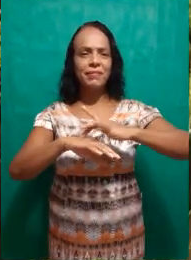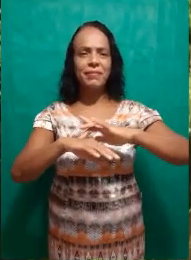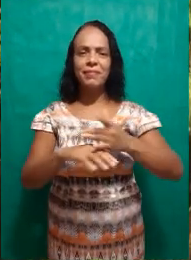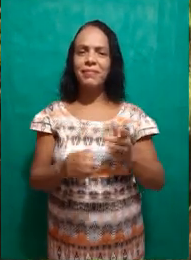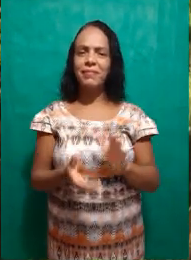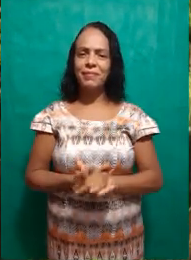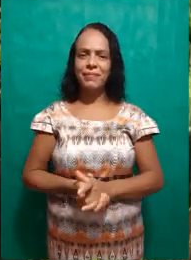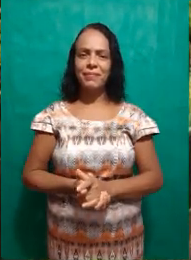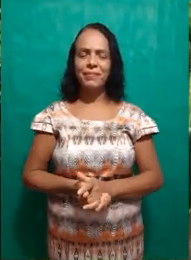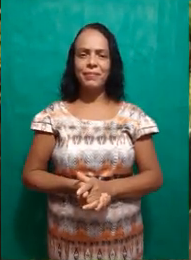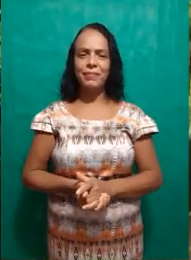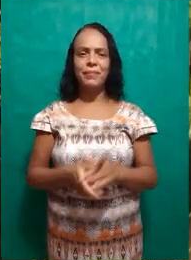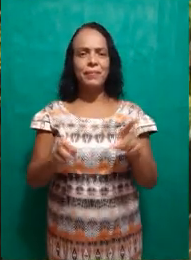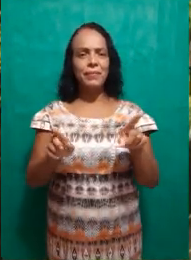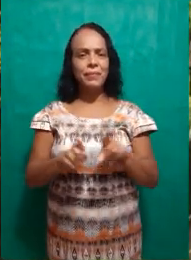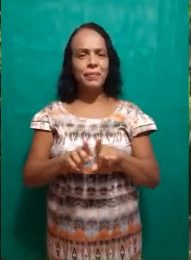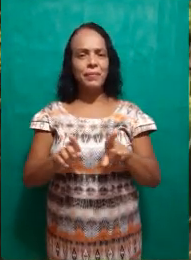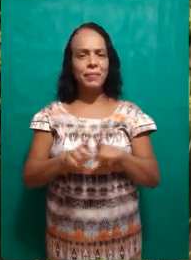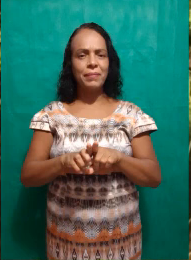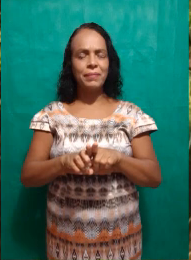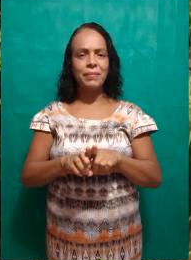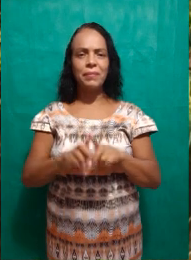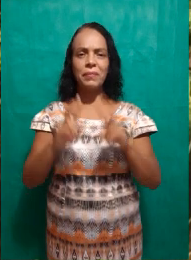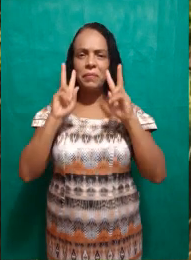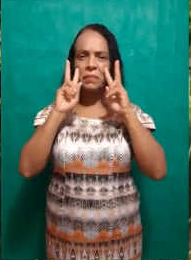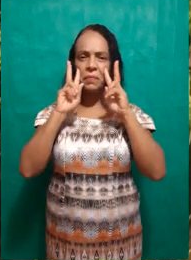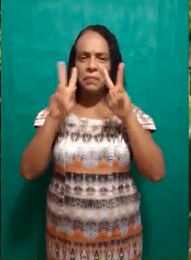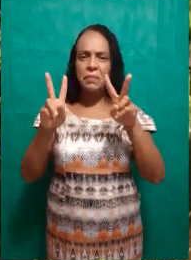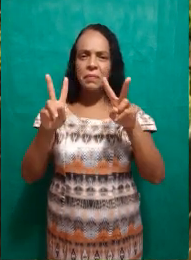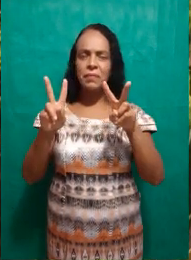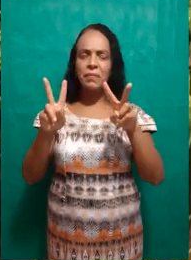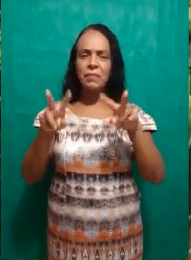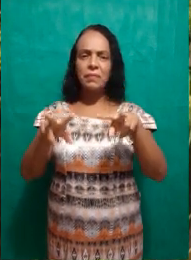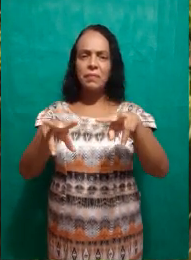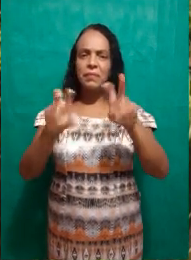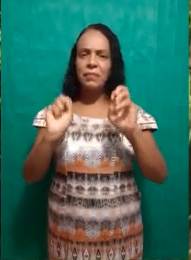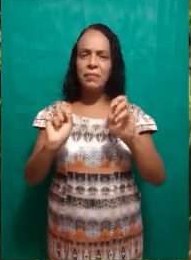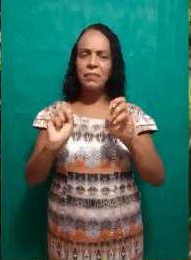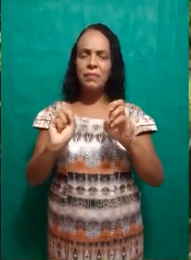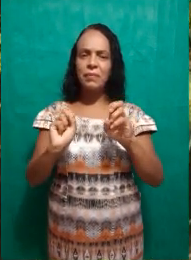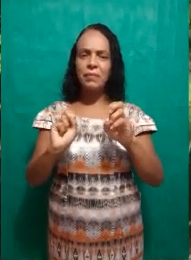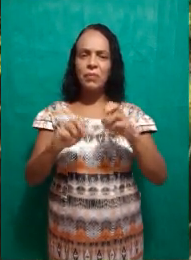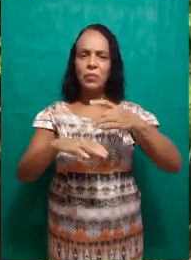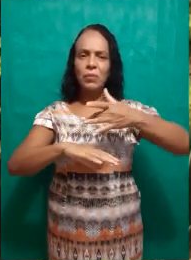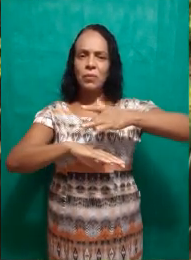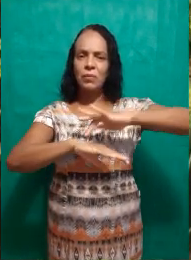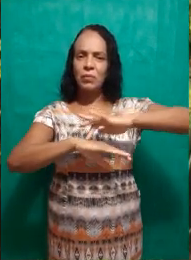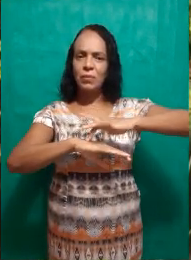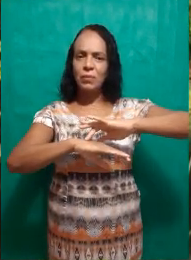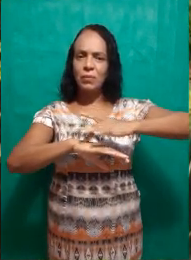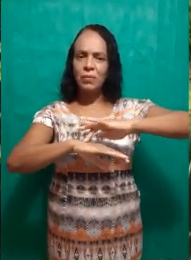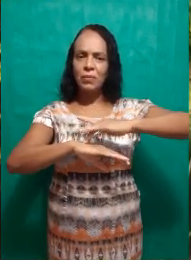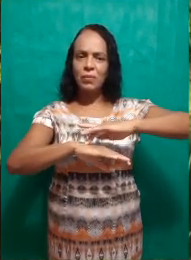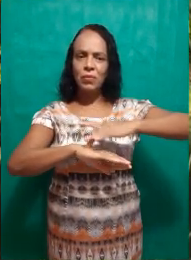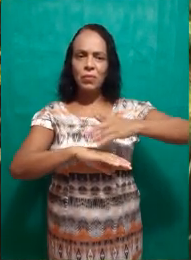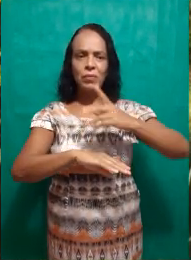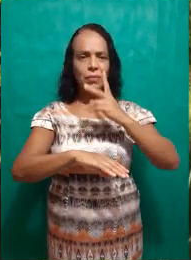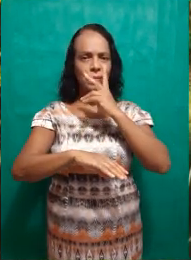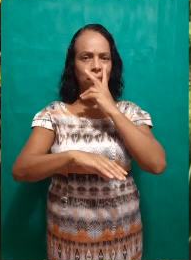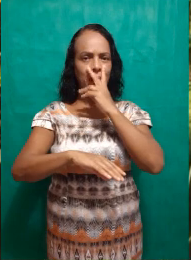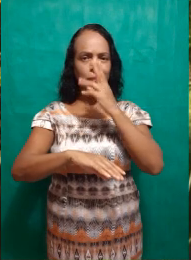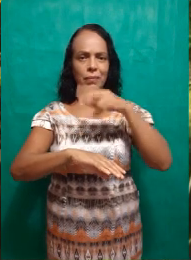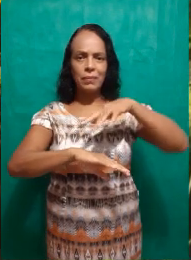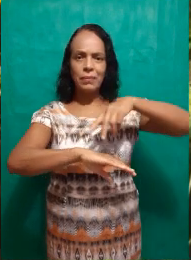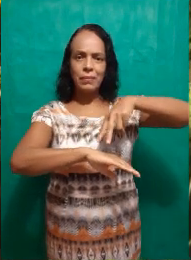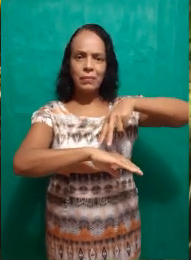como ele podia, naquela oportunidade, presenciar que os passos